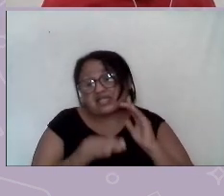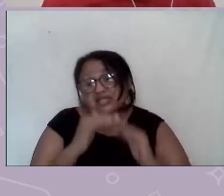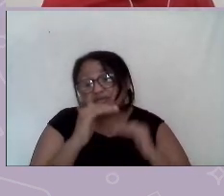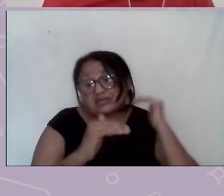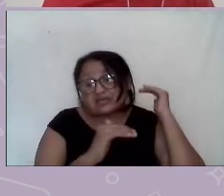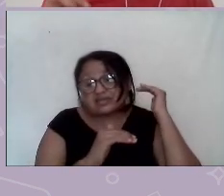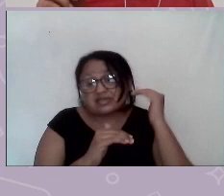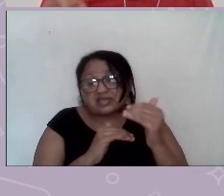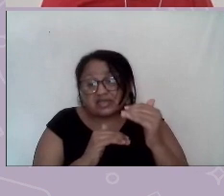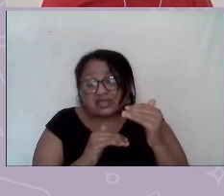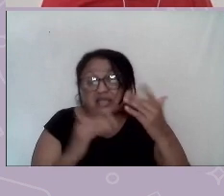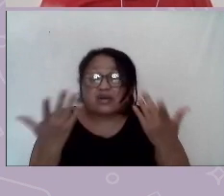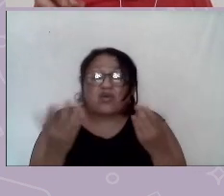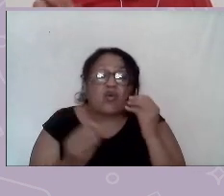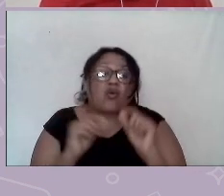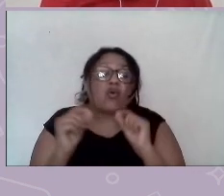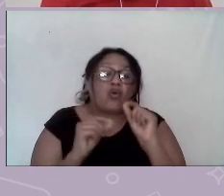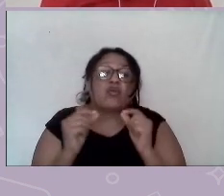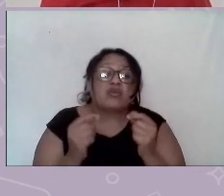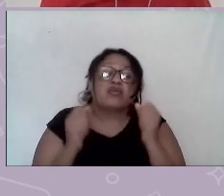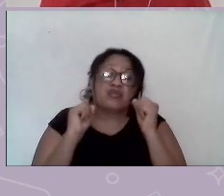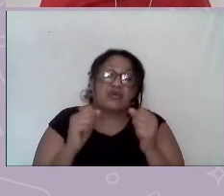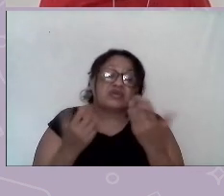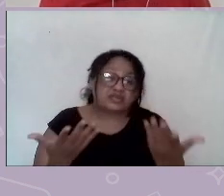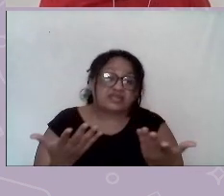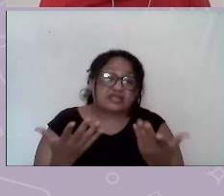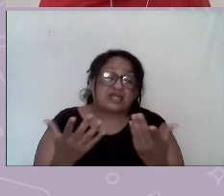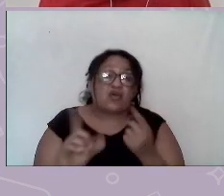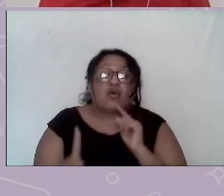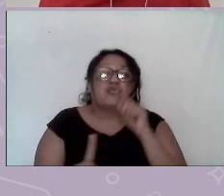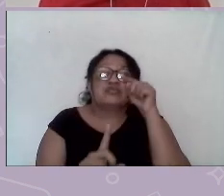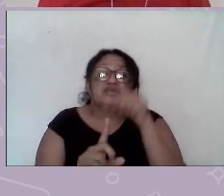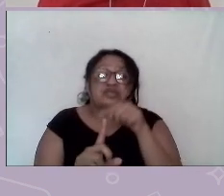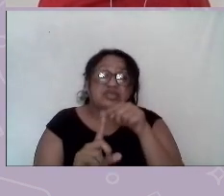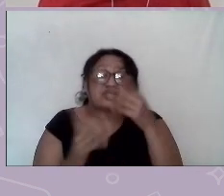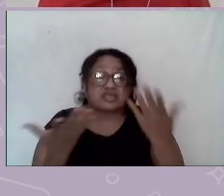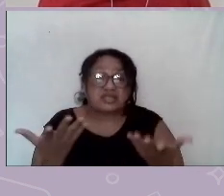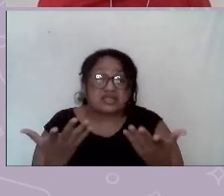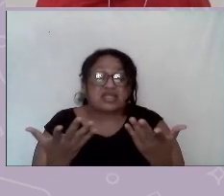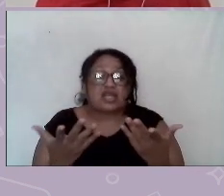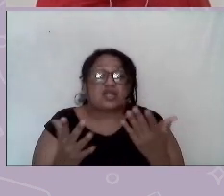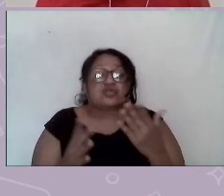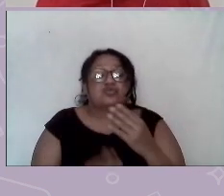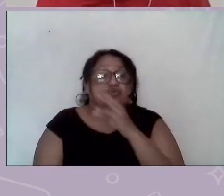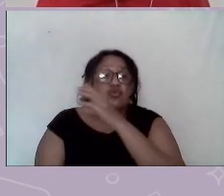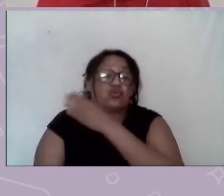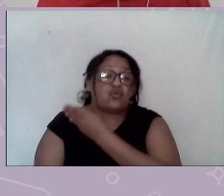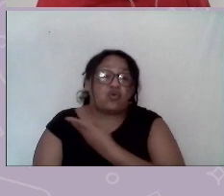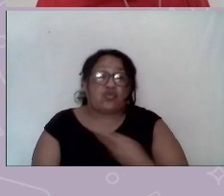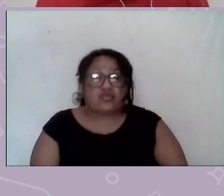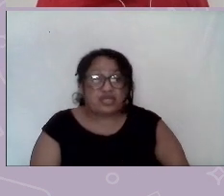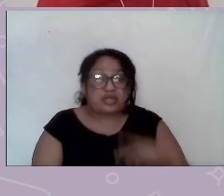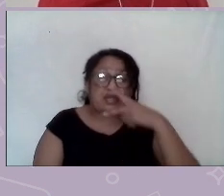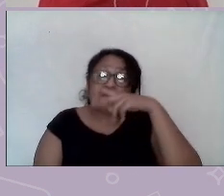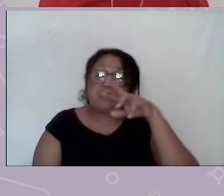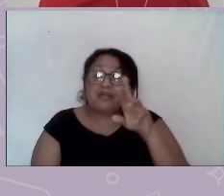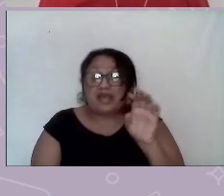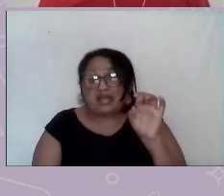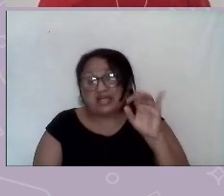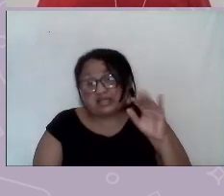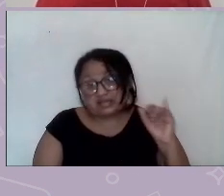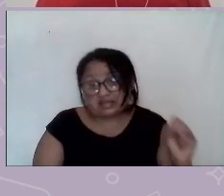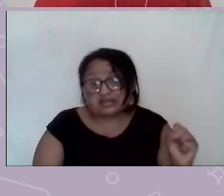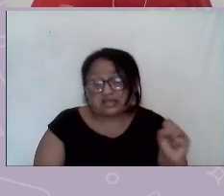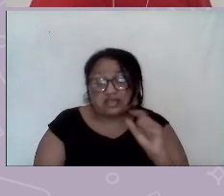afirmar que um dos principais objetivos do governo de Péricles era fazer de seus cidadãos modelos de saudade